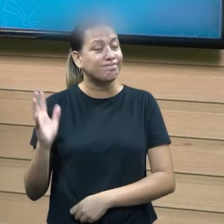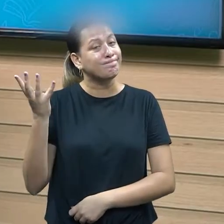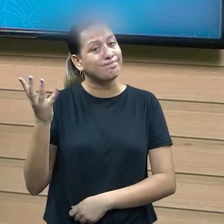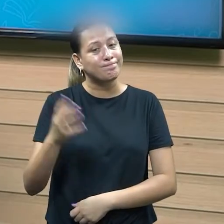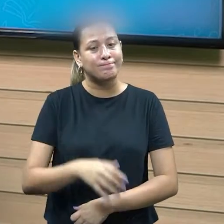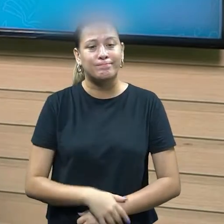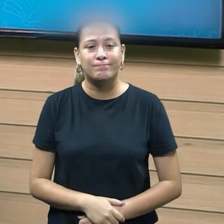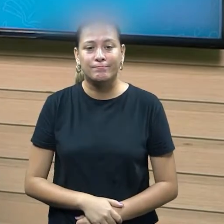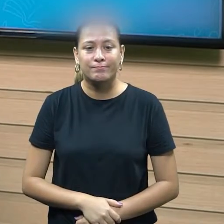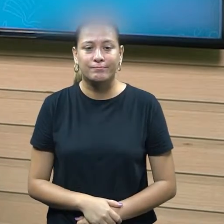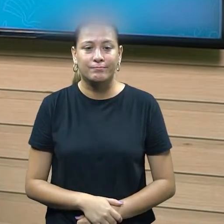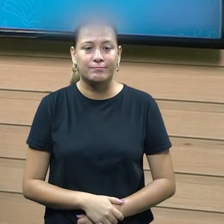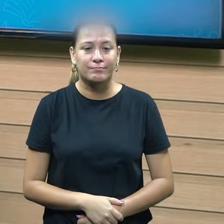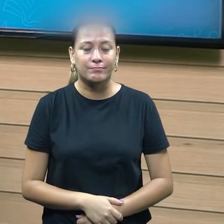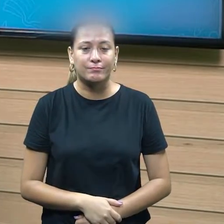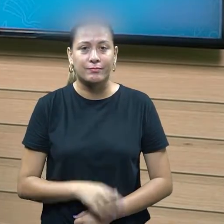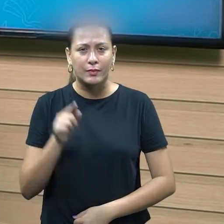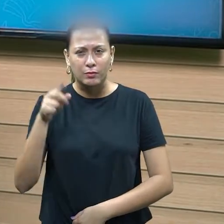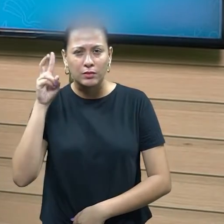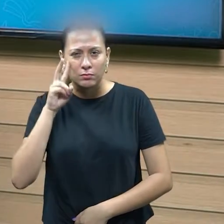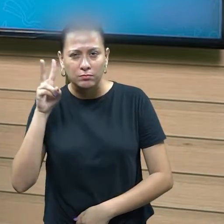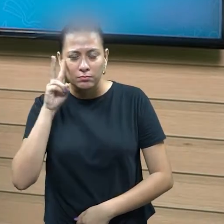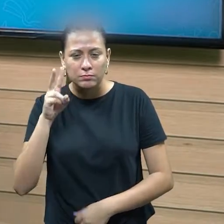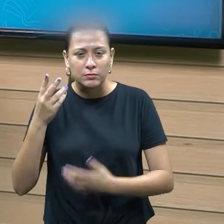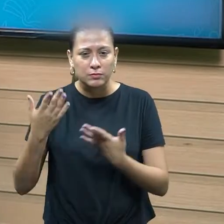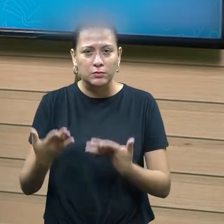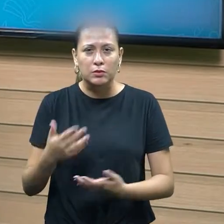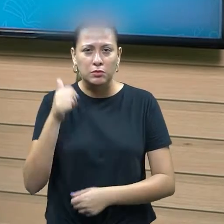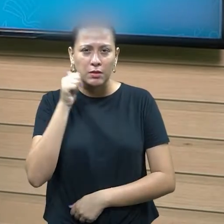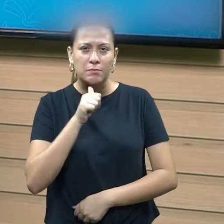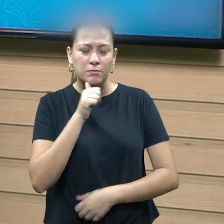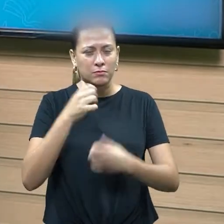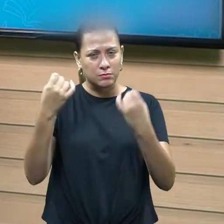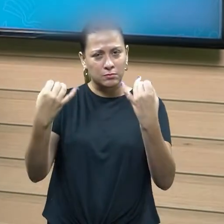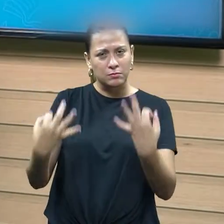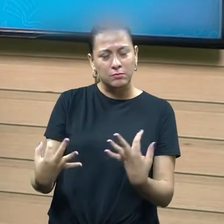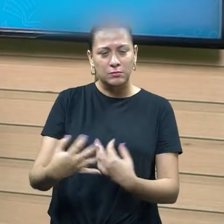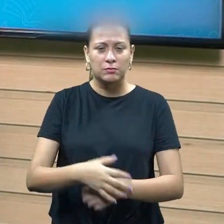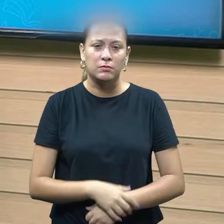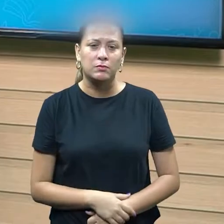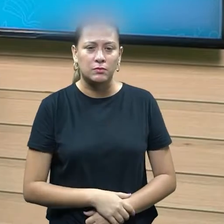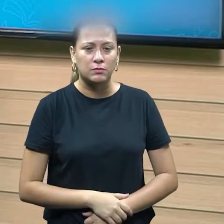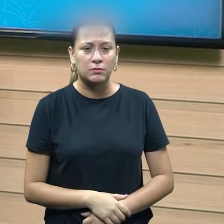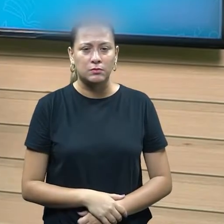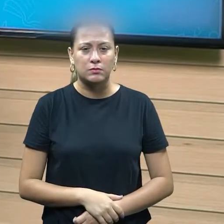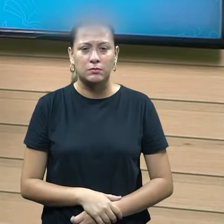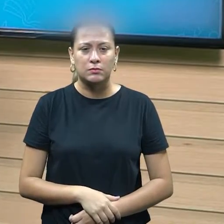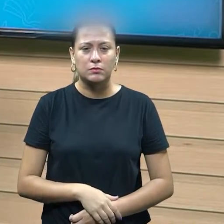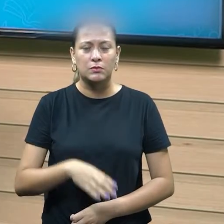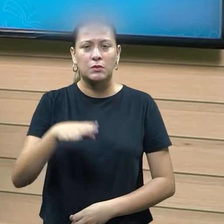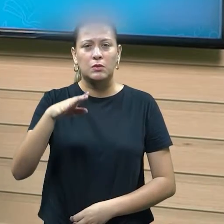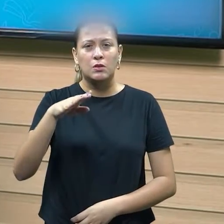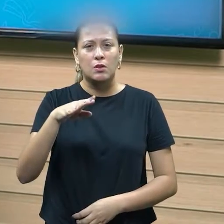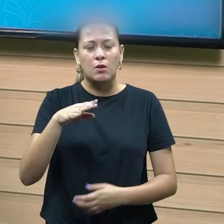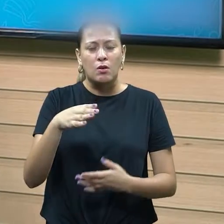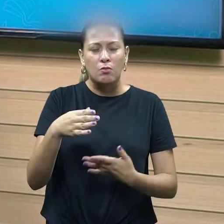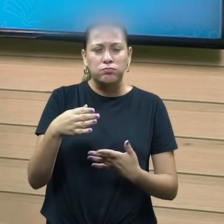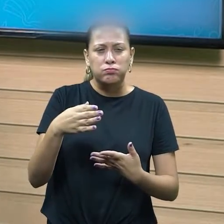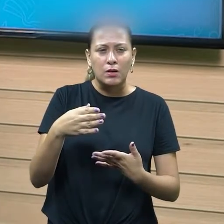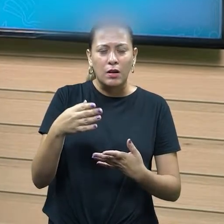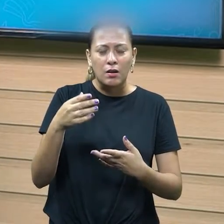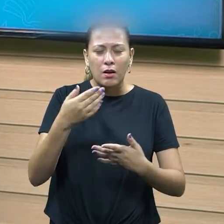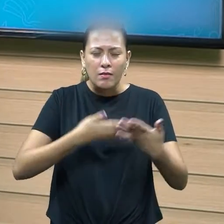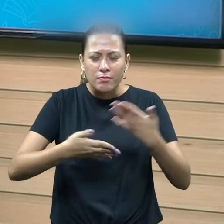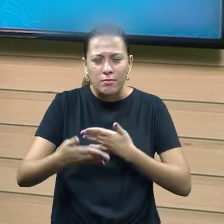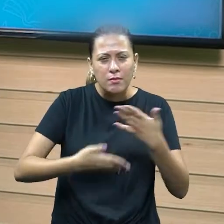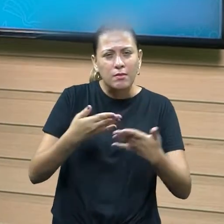E aí, né, vocês estão lembrando que repara que a Tajana falou sobre a questão da barganha, então e aí essa questão do